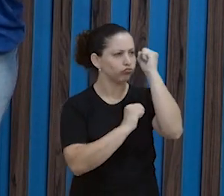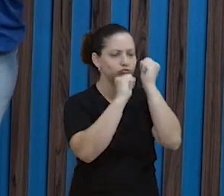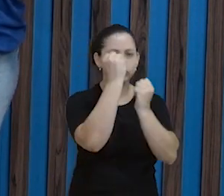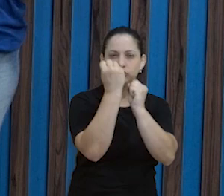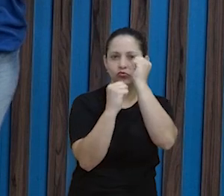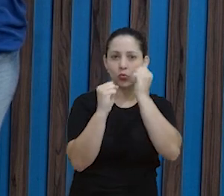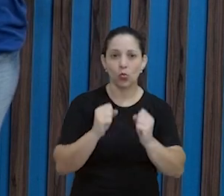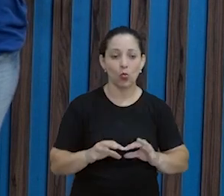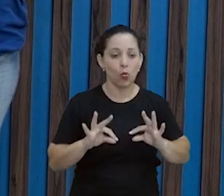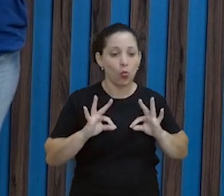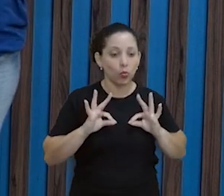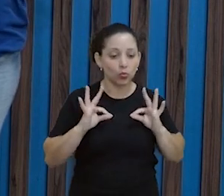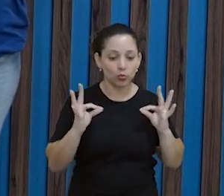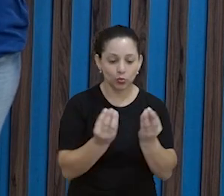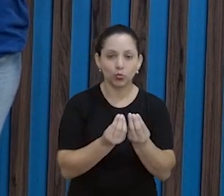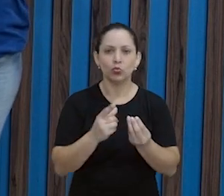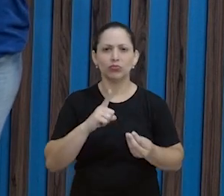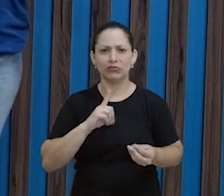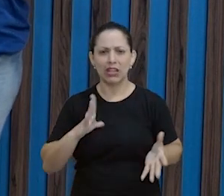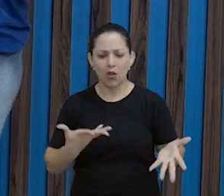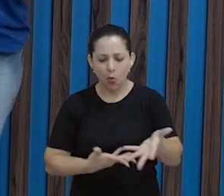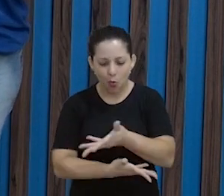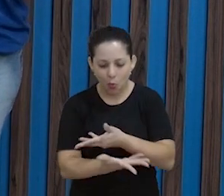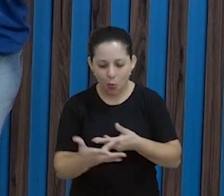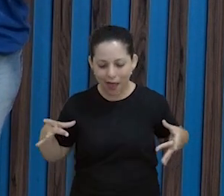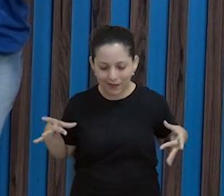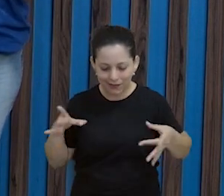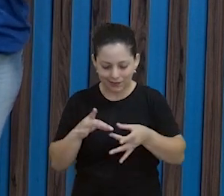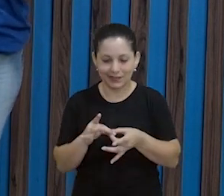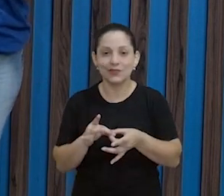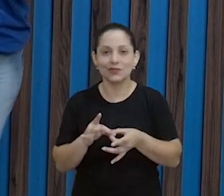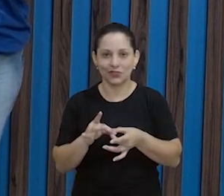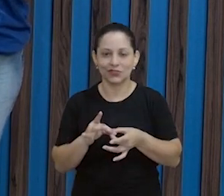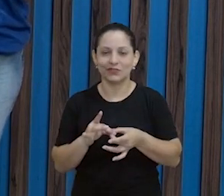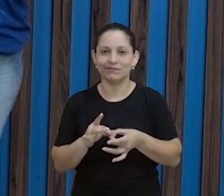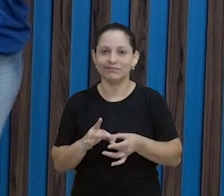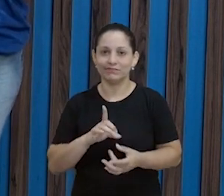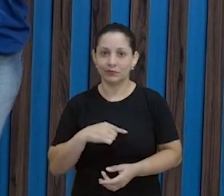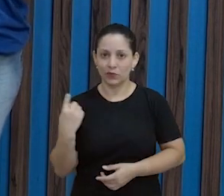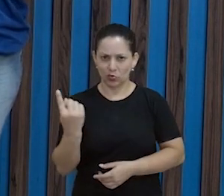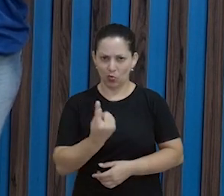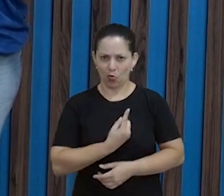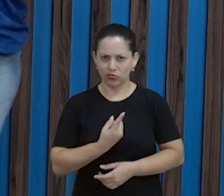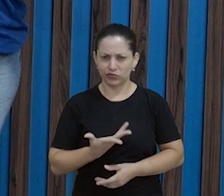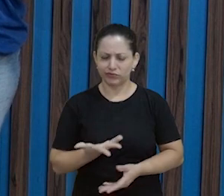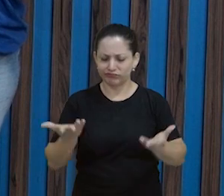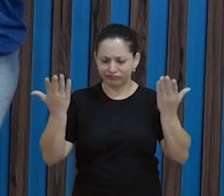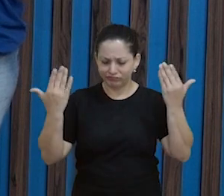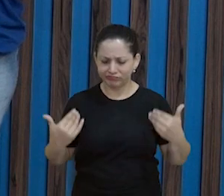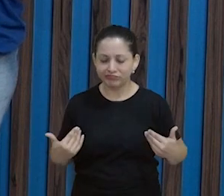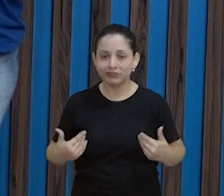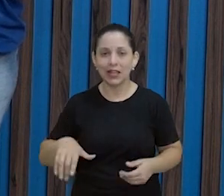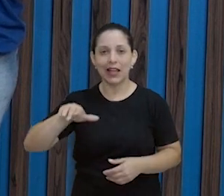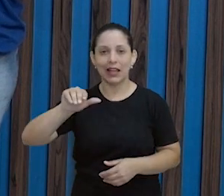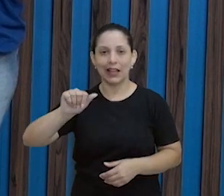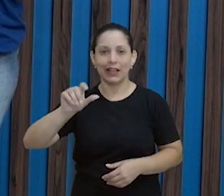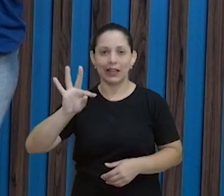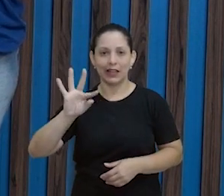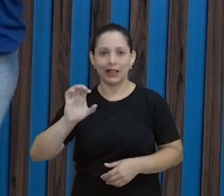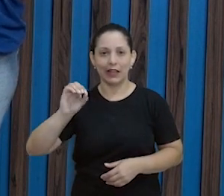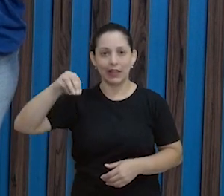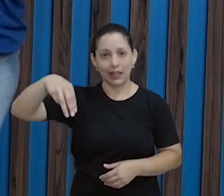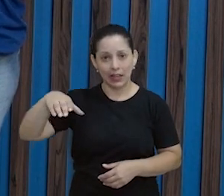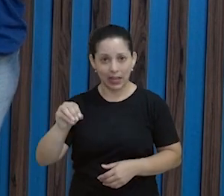tudo é formado por ligações, né, professora? Nós somos basicamente átomos, né? E esses átomos, quando vão